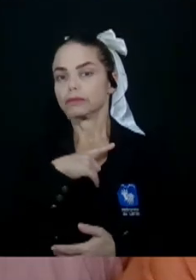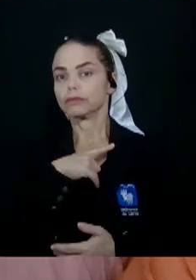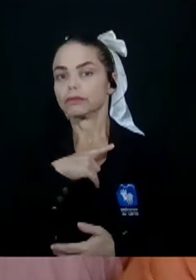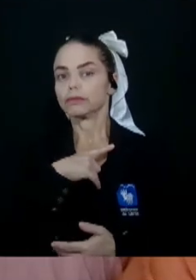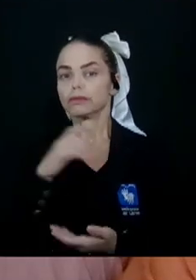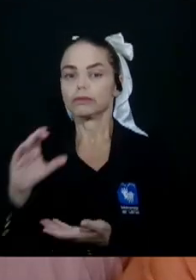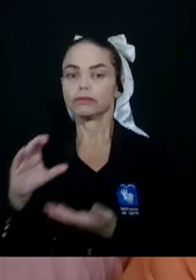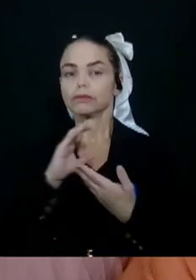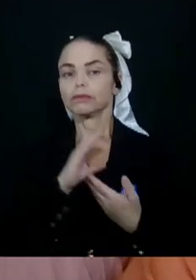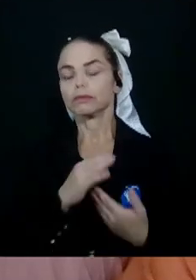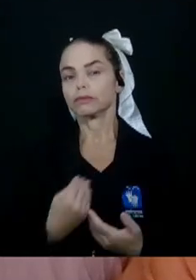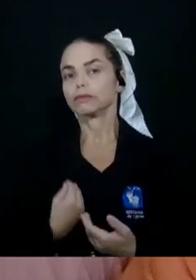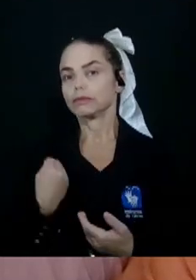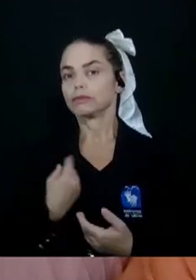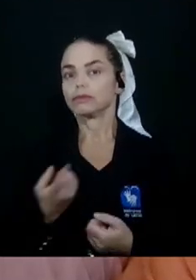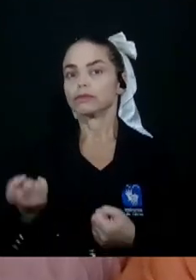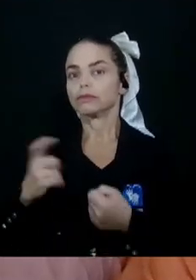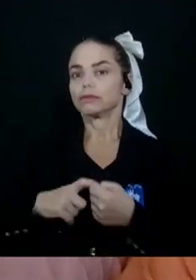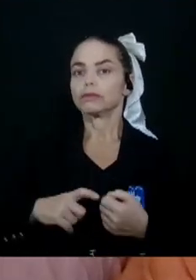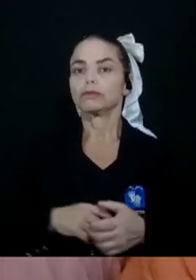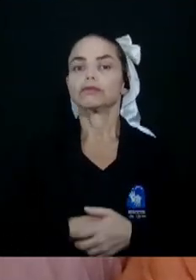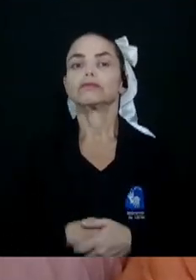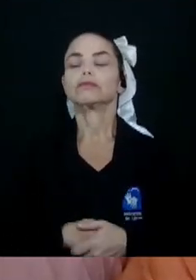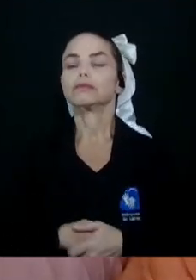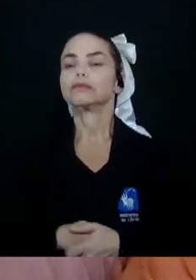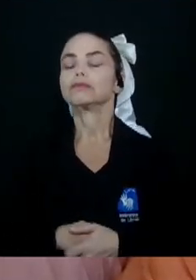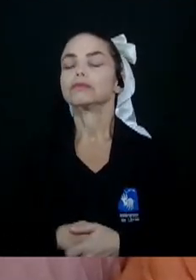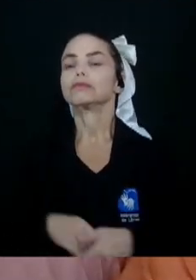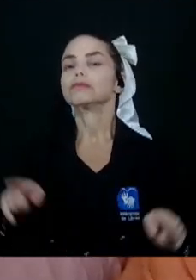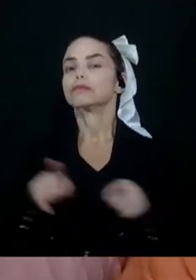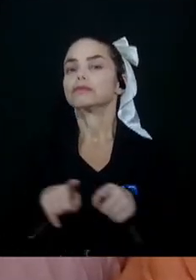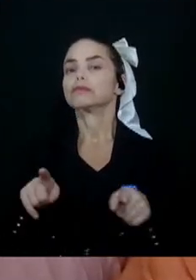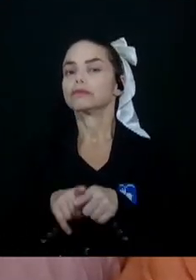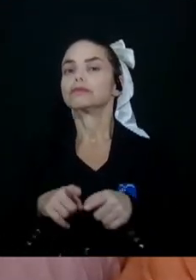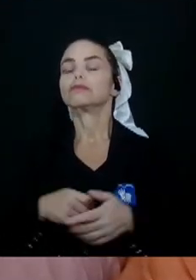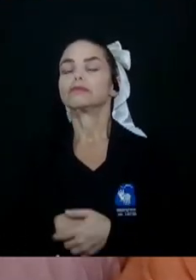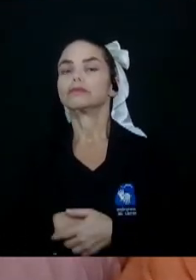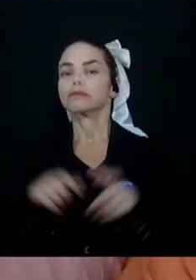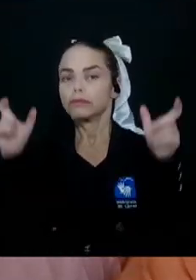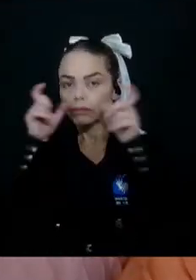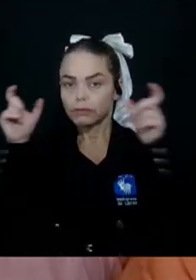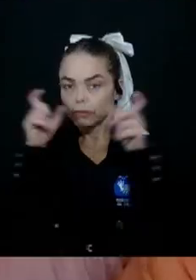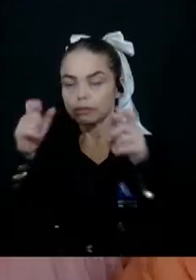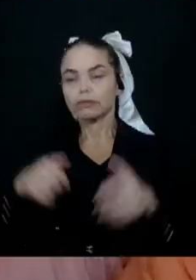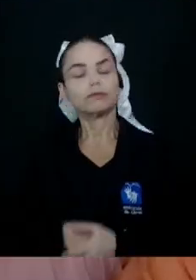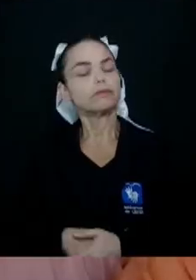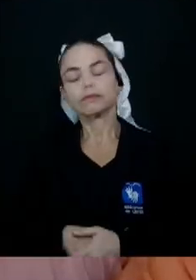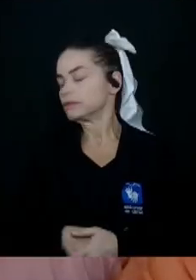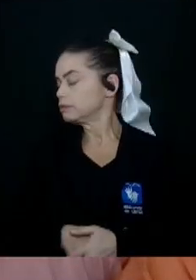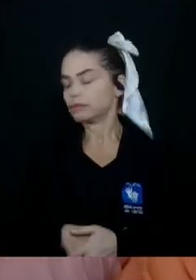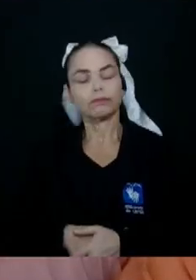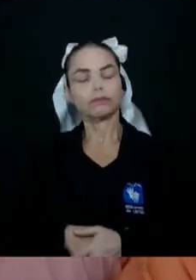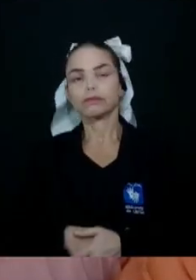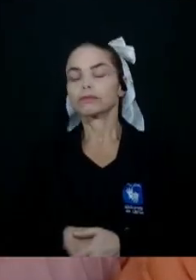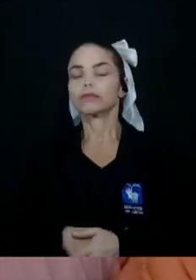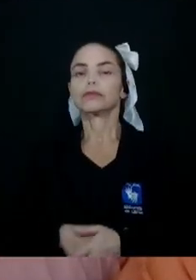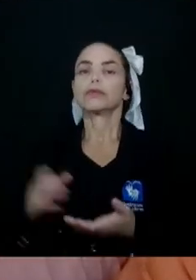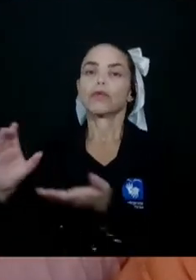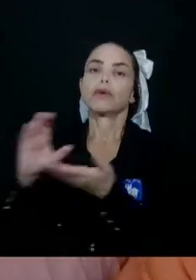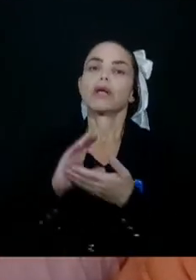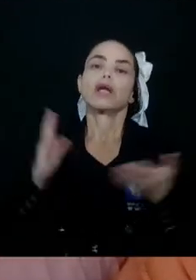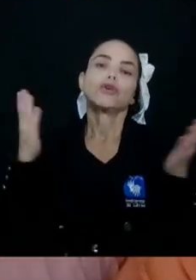volta? A gente também tem que ficar atento para saber que não é uma coisa imediata. É um processo,